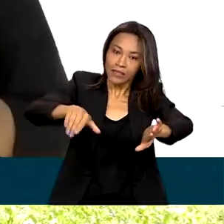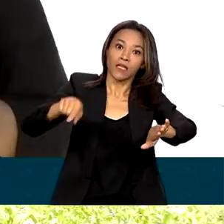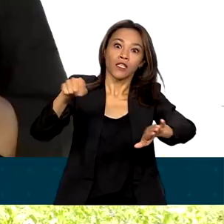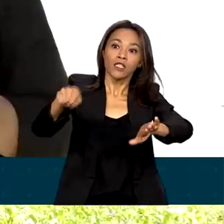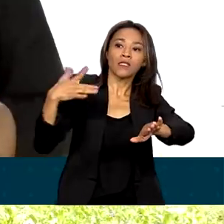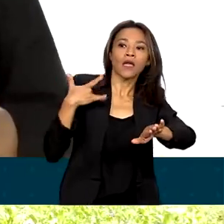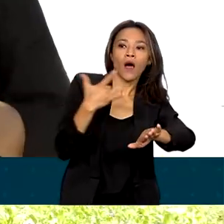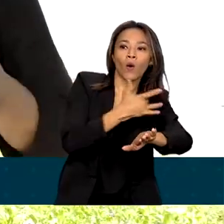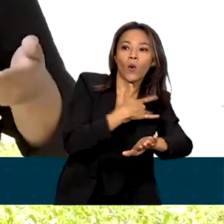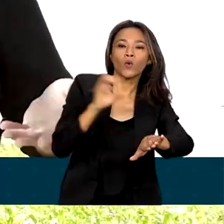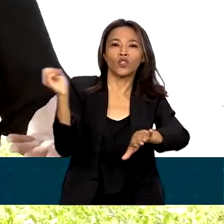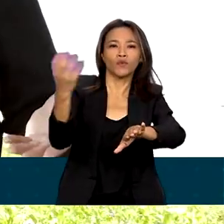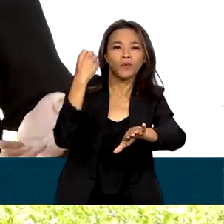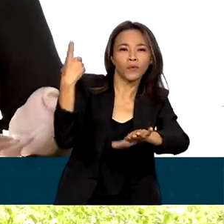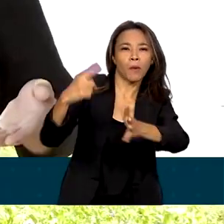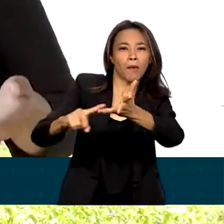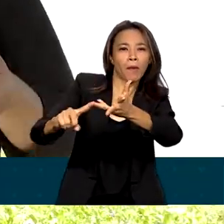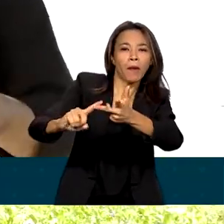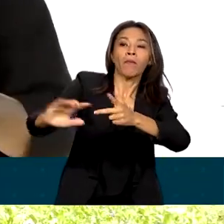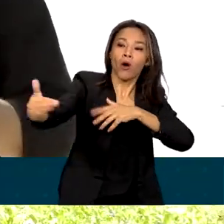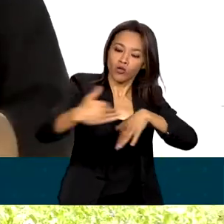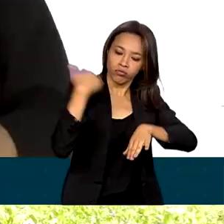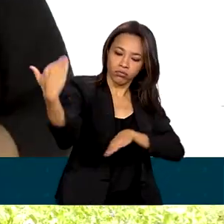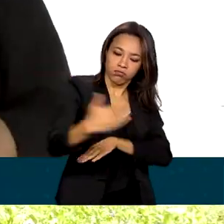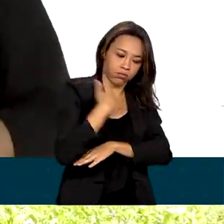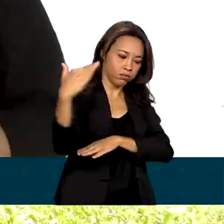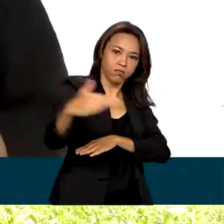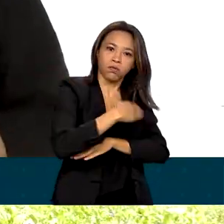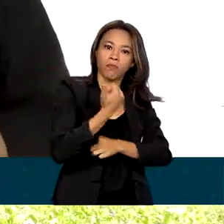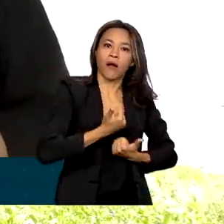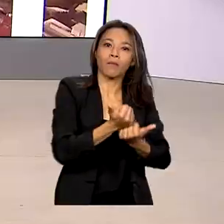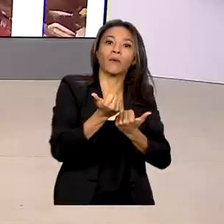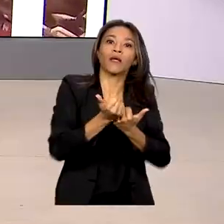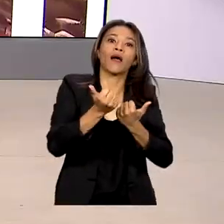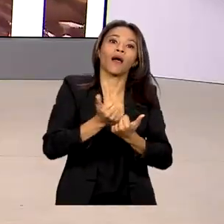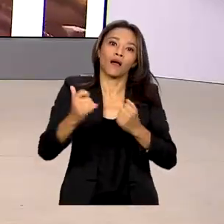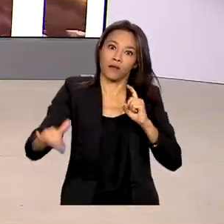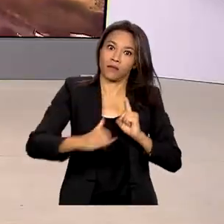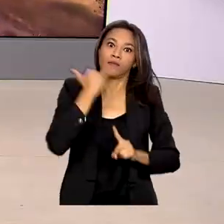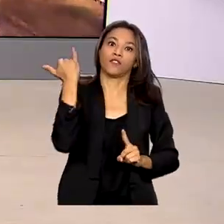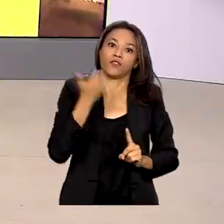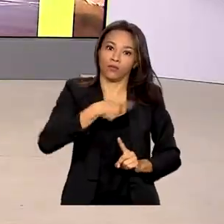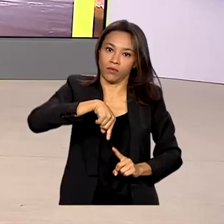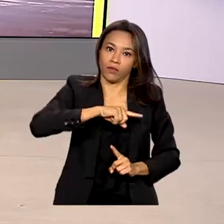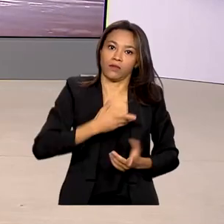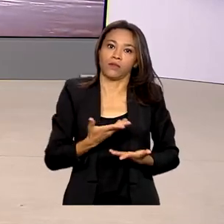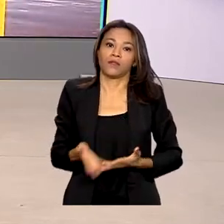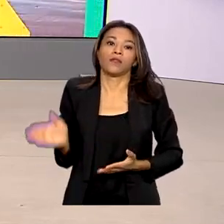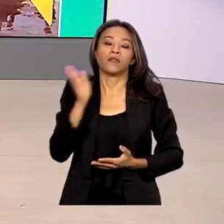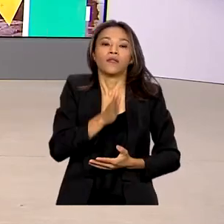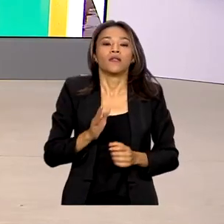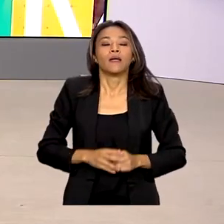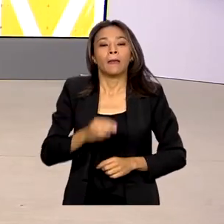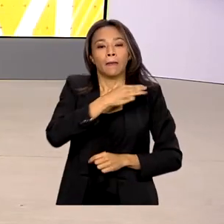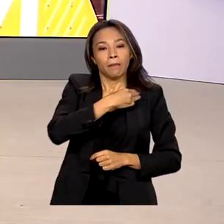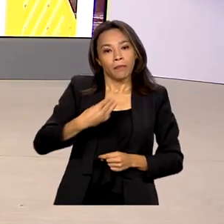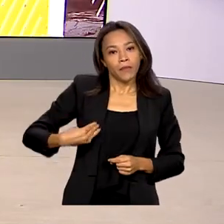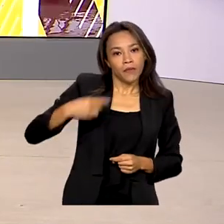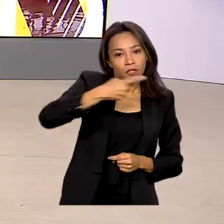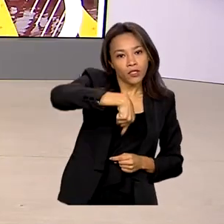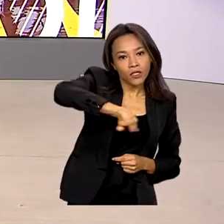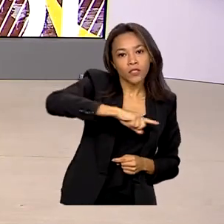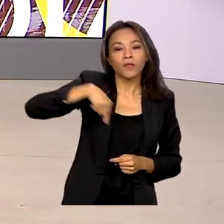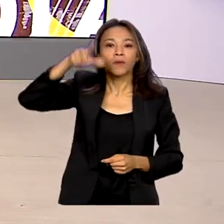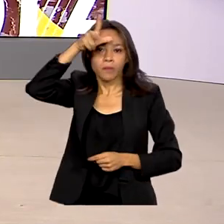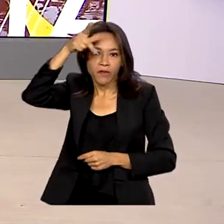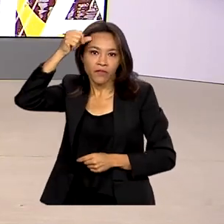de saúde também de serviços possam auxiliar no Apoio às vítimas ministros e prefeitos do litoral norte de São